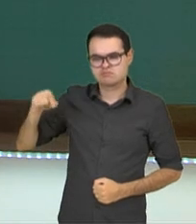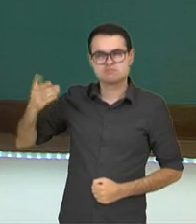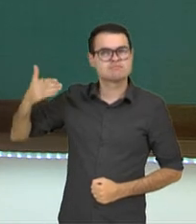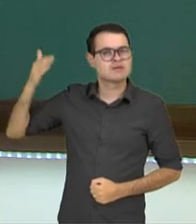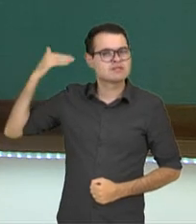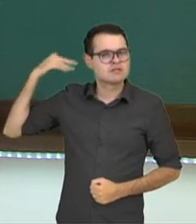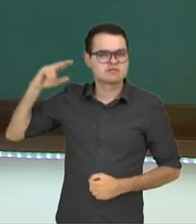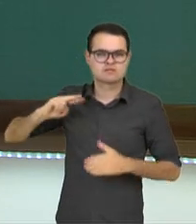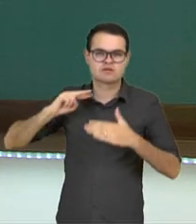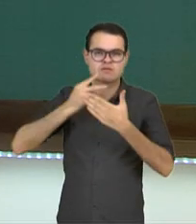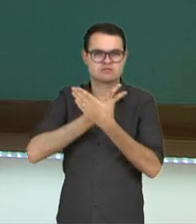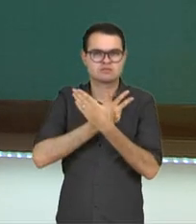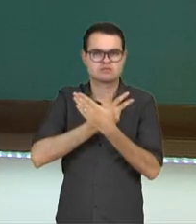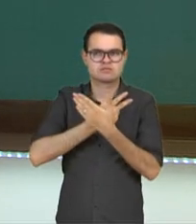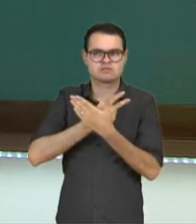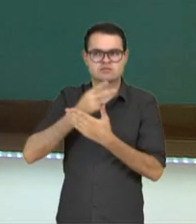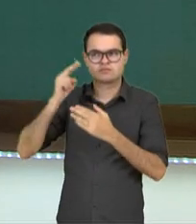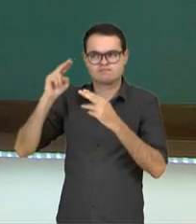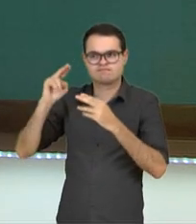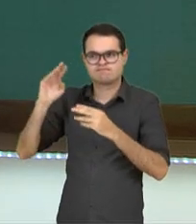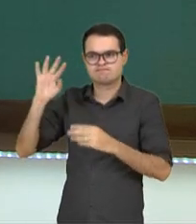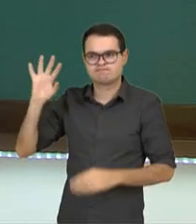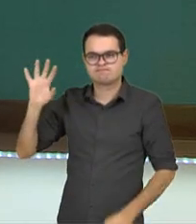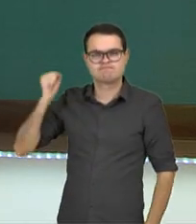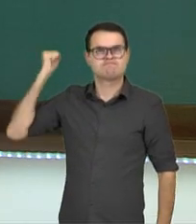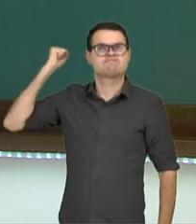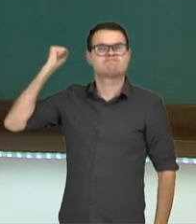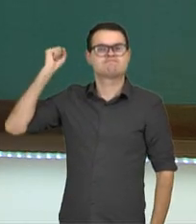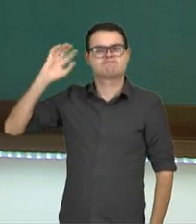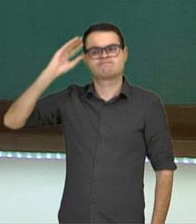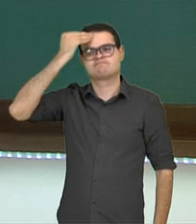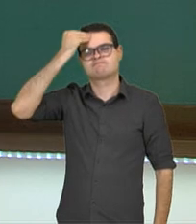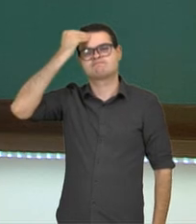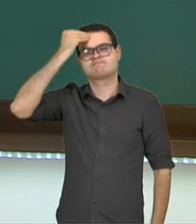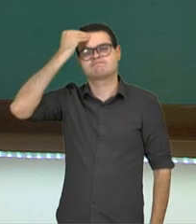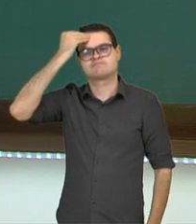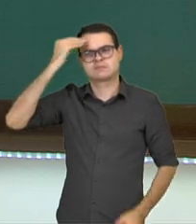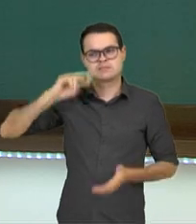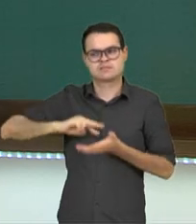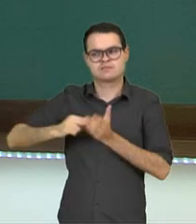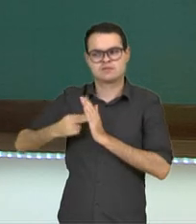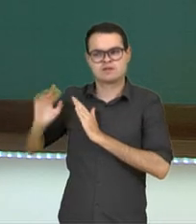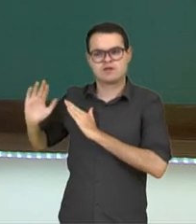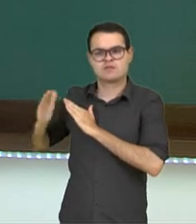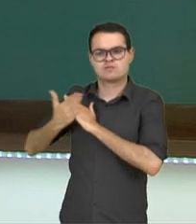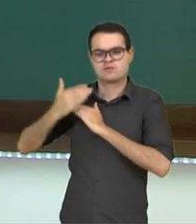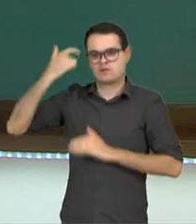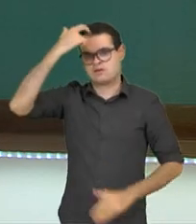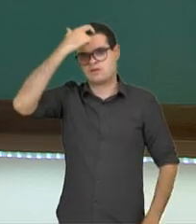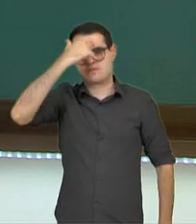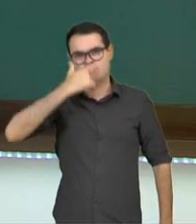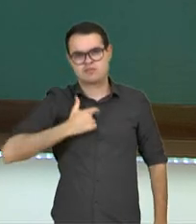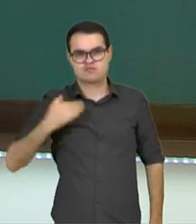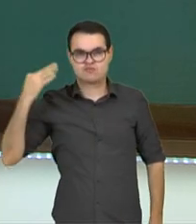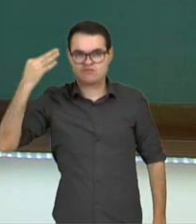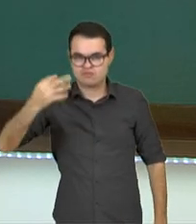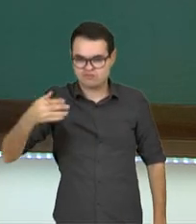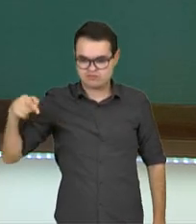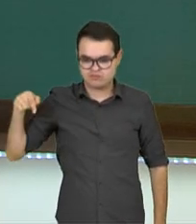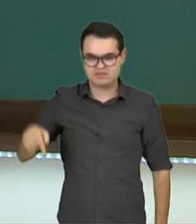no passado, algo que marcou a infância dele e significou muito e ajudou muito na pessoa que ele se tornou depois de